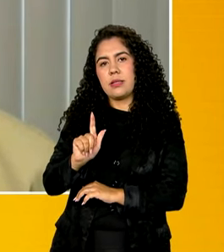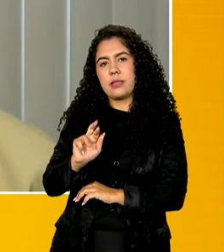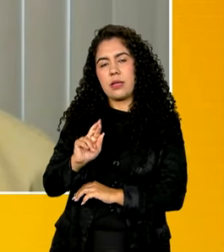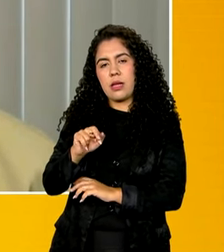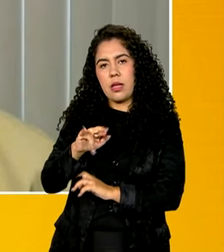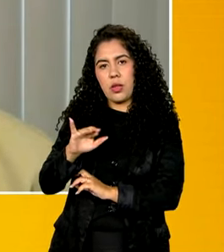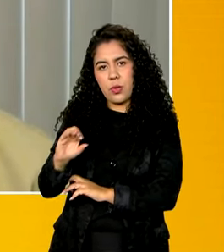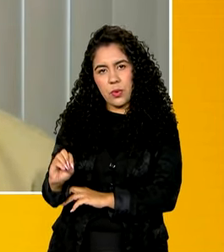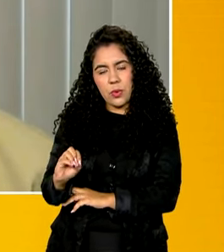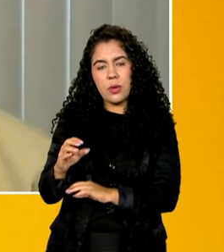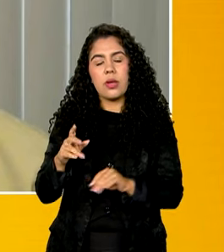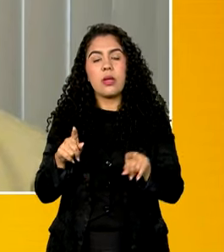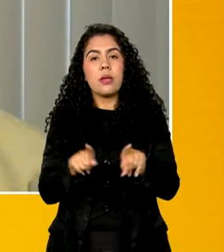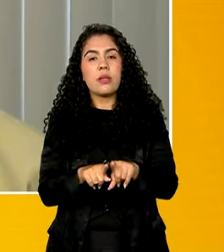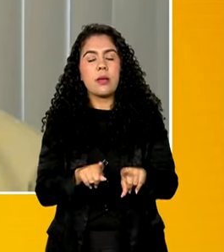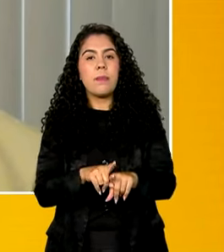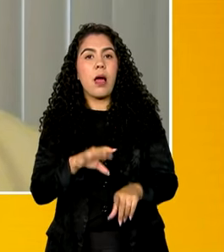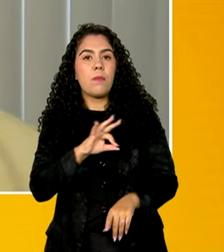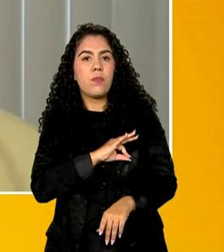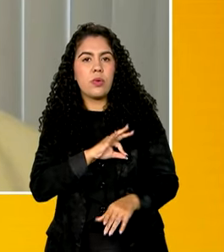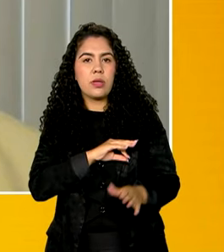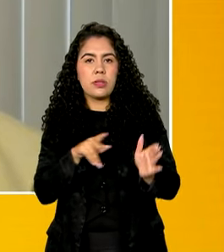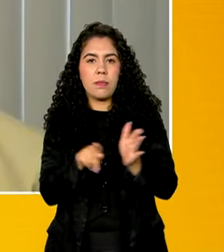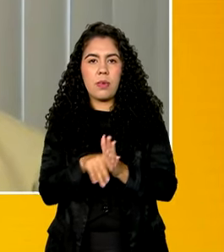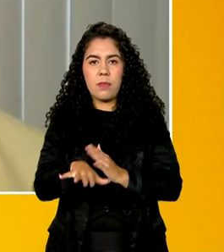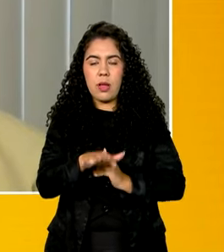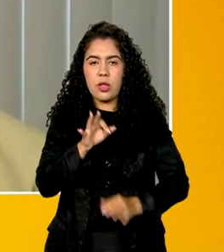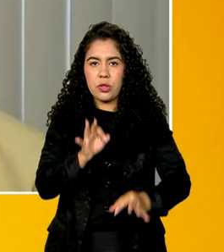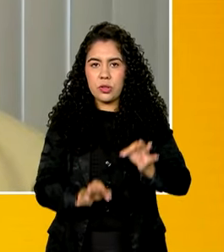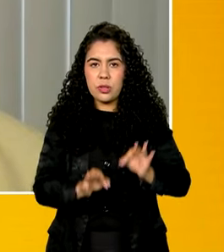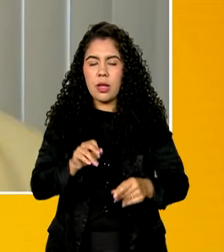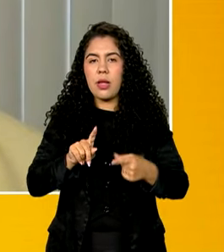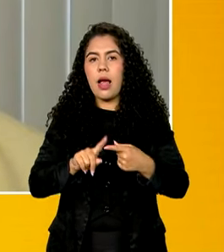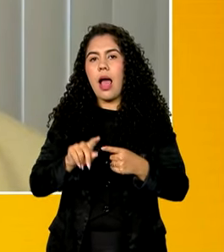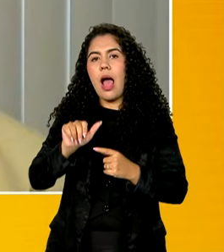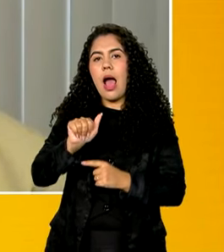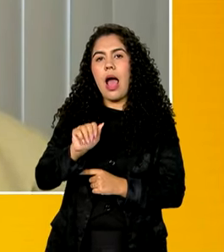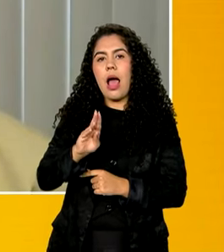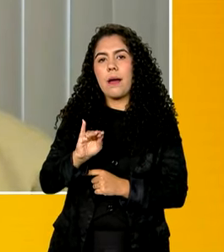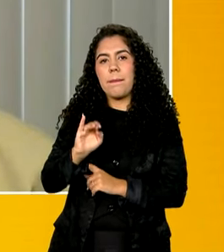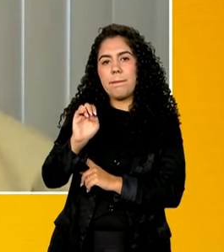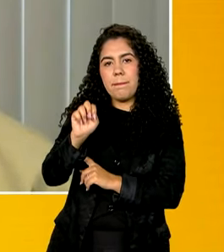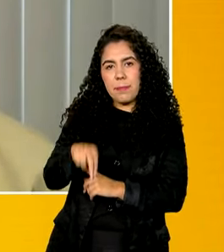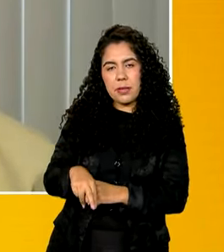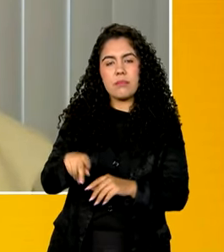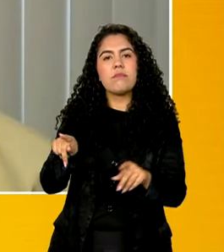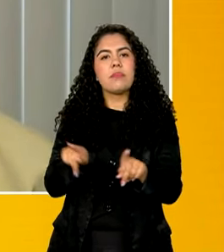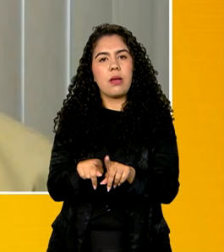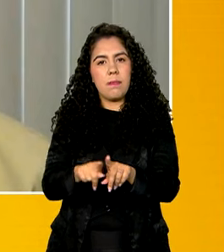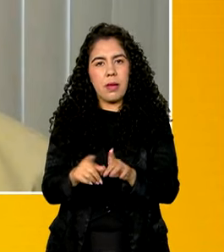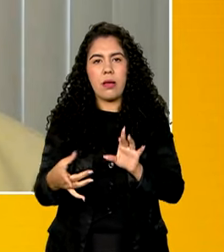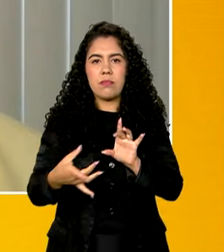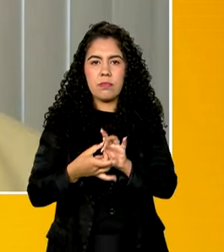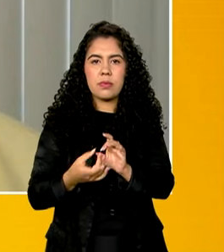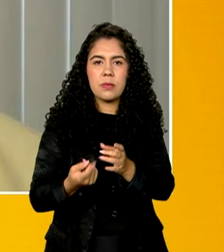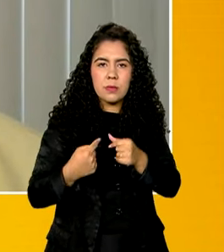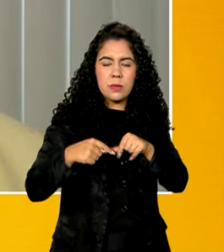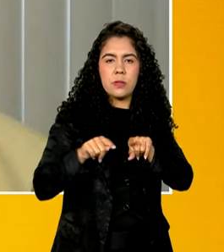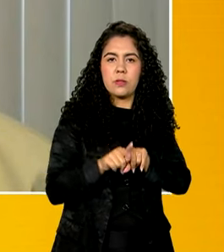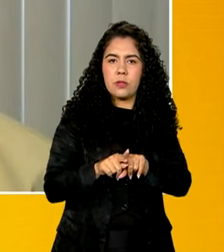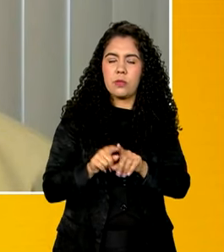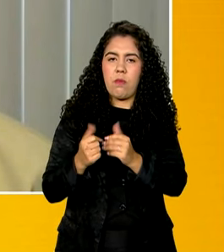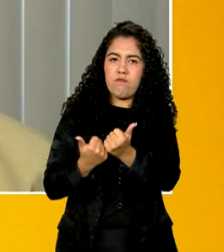Polícia Judiciária, a ABIN entrou também na inteligência. Nós trouxemos a ABIN fez um trabalho muito grande